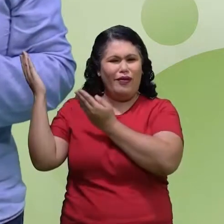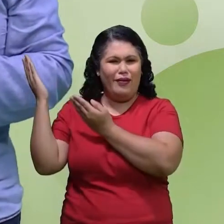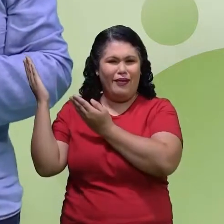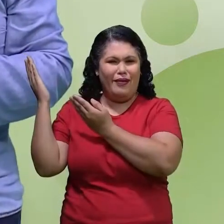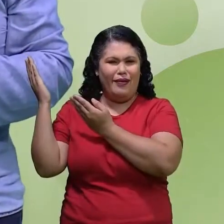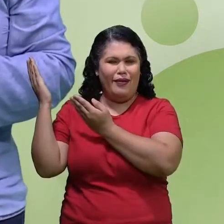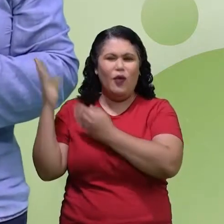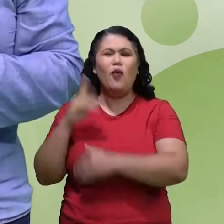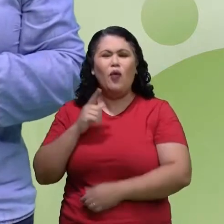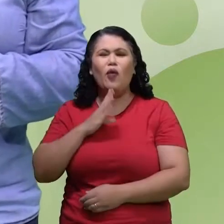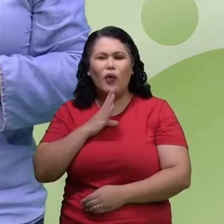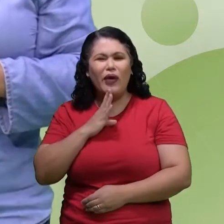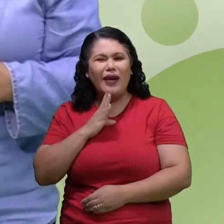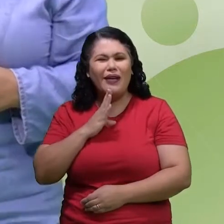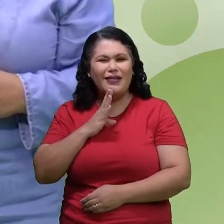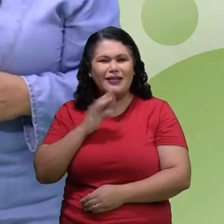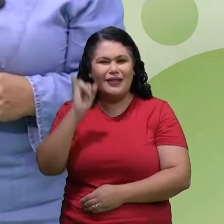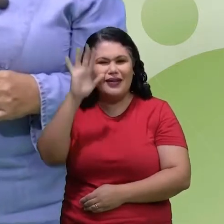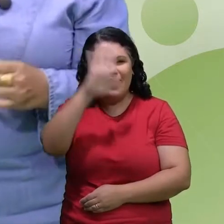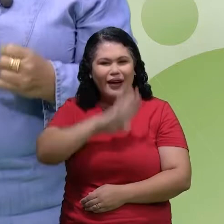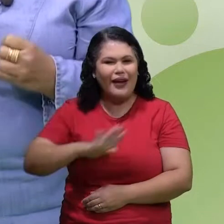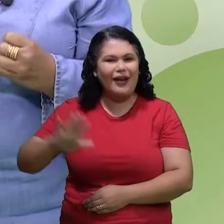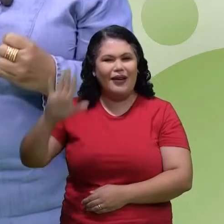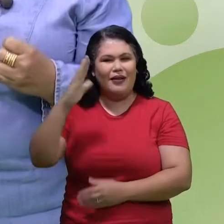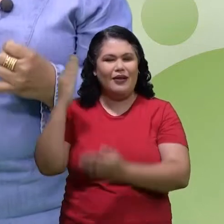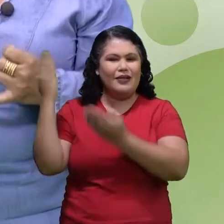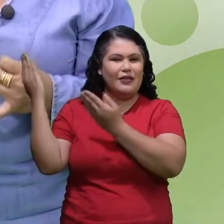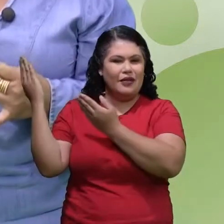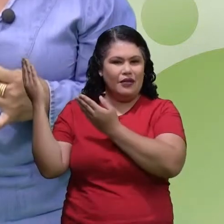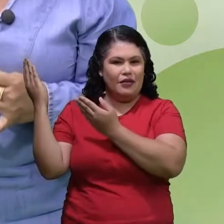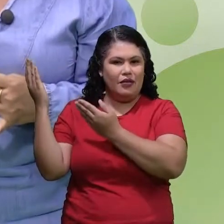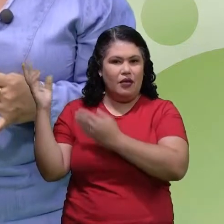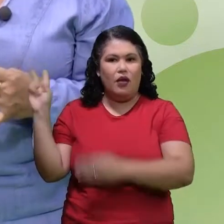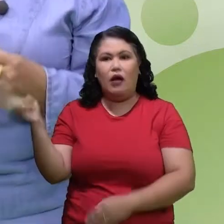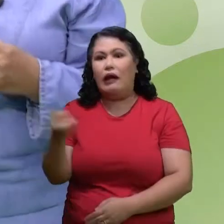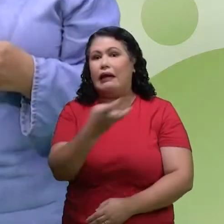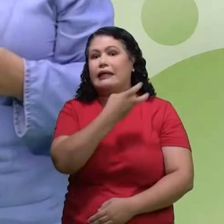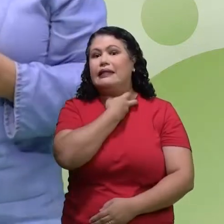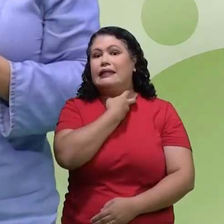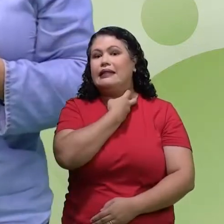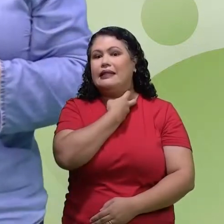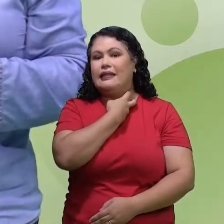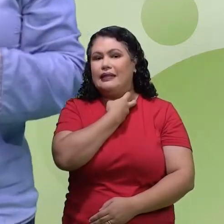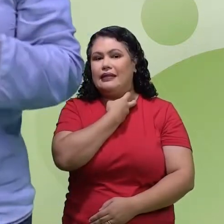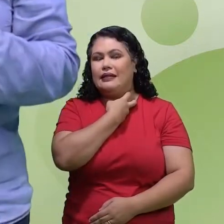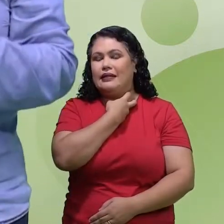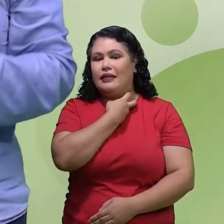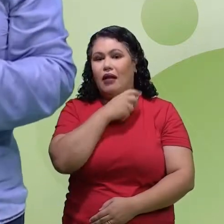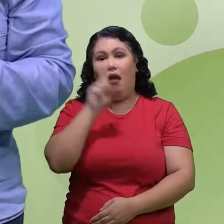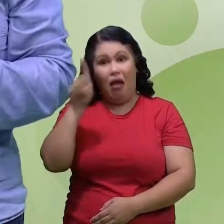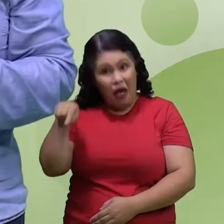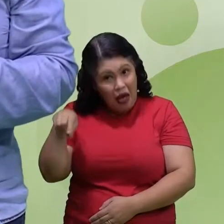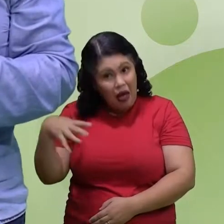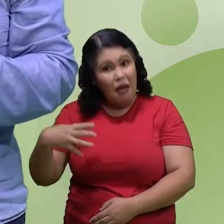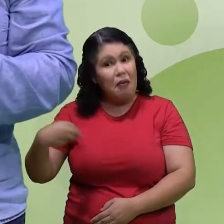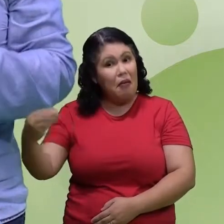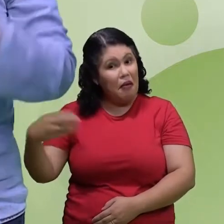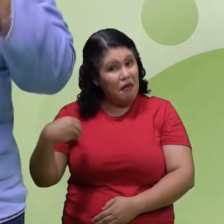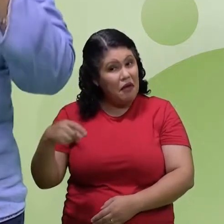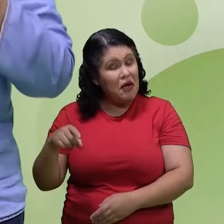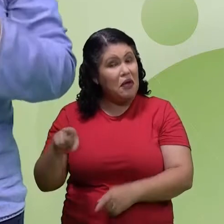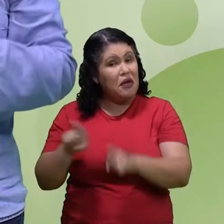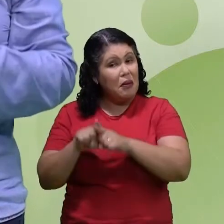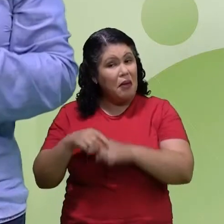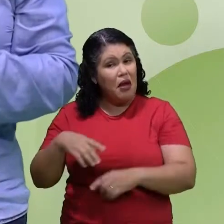que eu trago para vocês nessas imagens? Vocês estão vendo morcego, né, mamífero, e ele voa. Qual